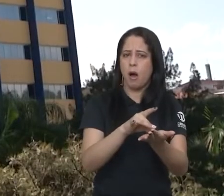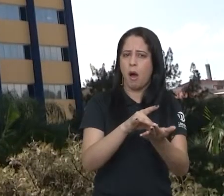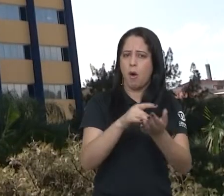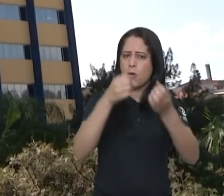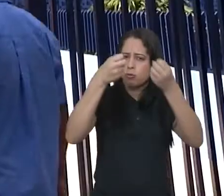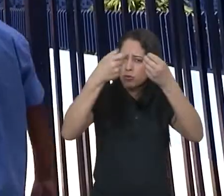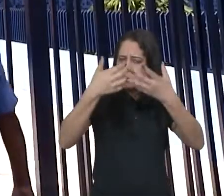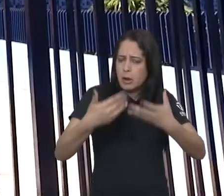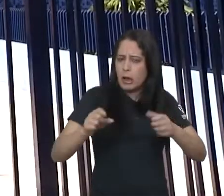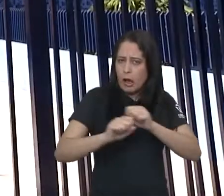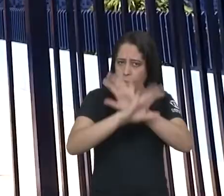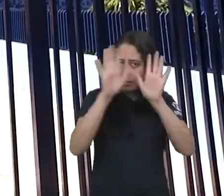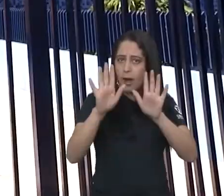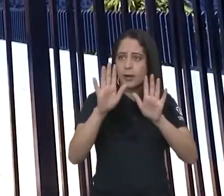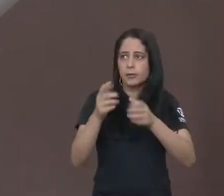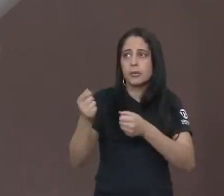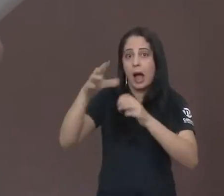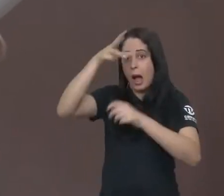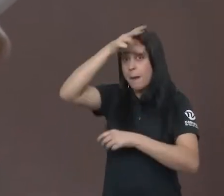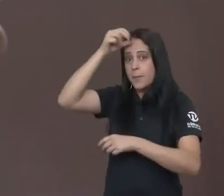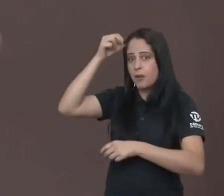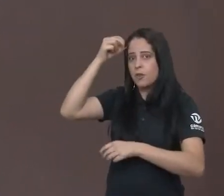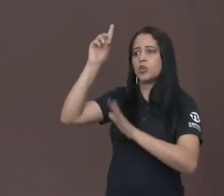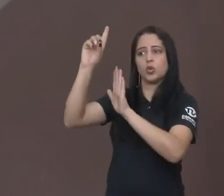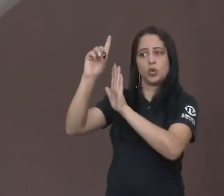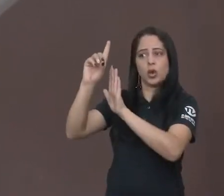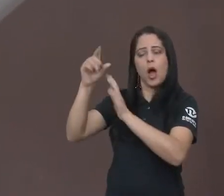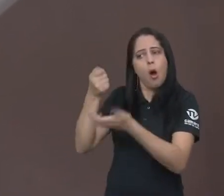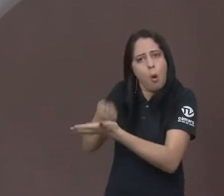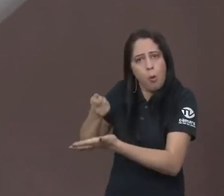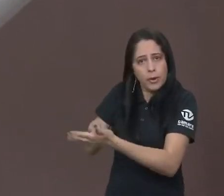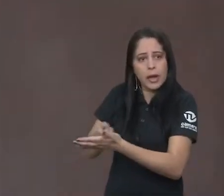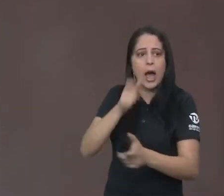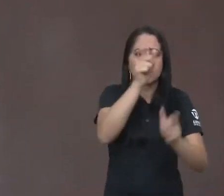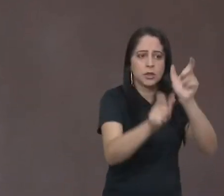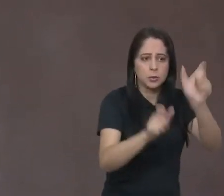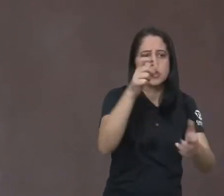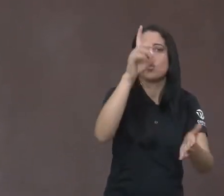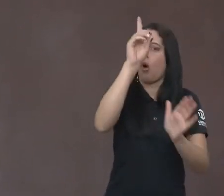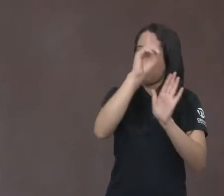e direito de toda a população. E o acesso a essas informações deve